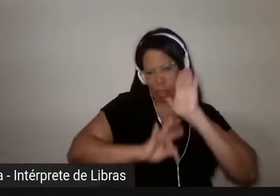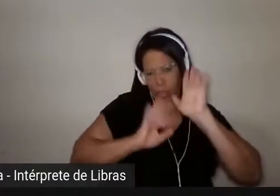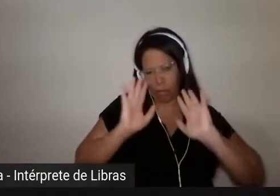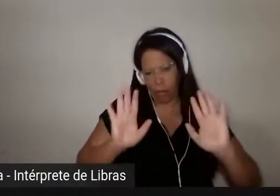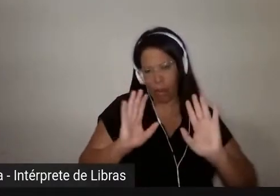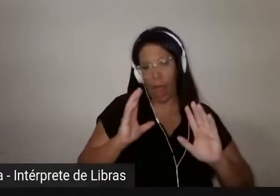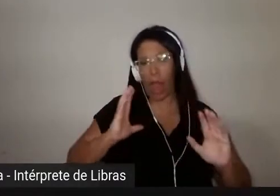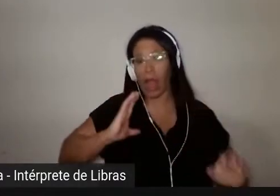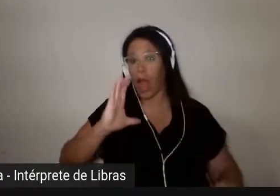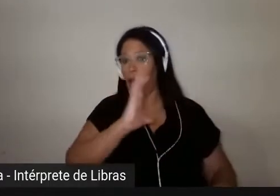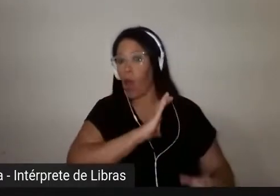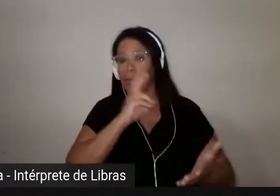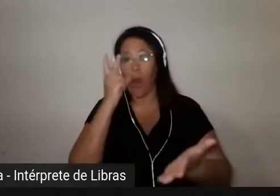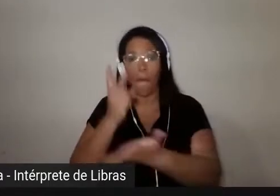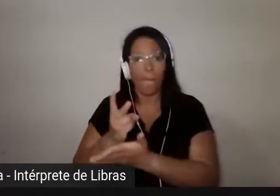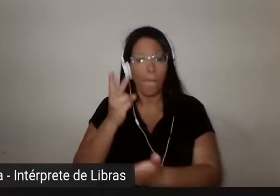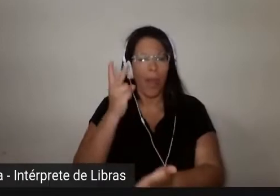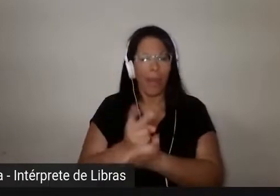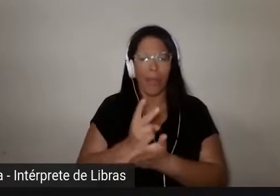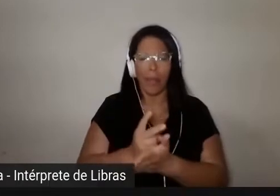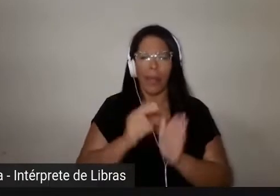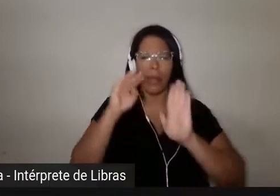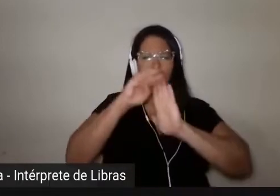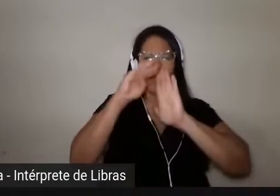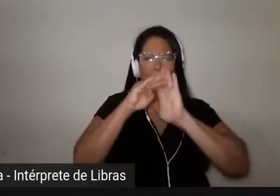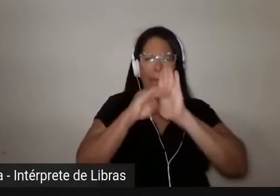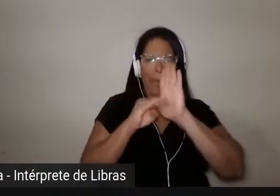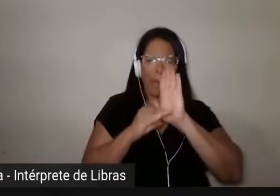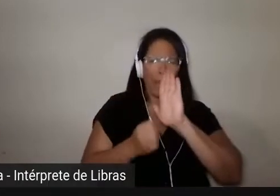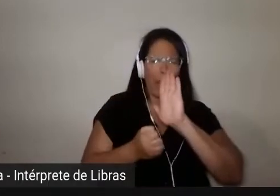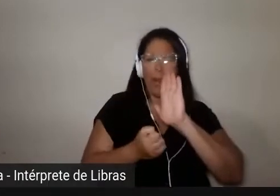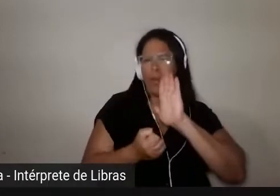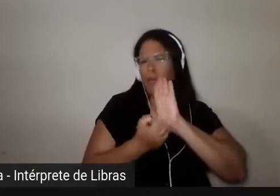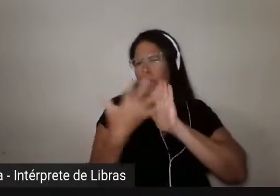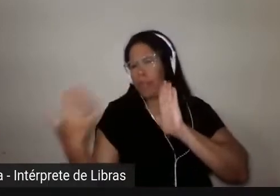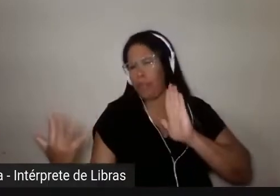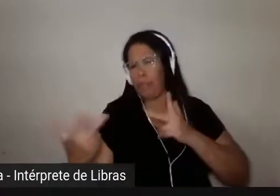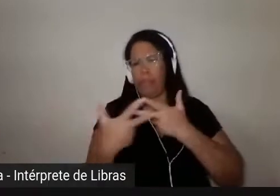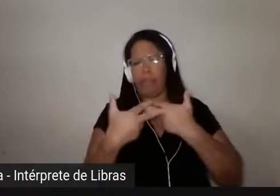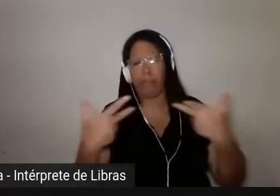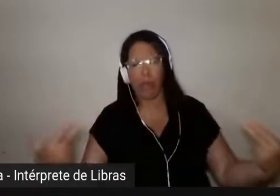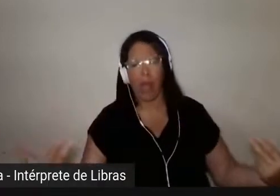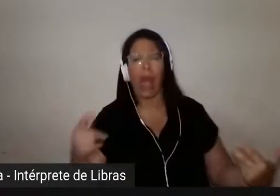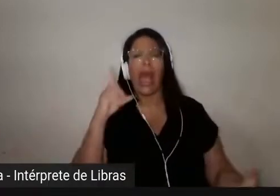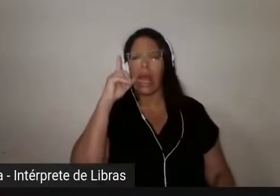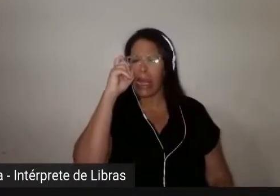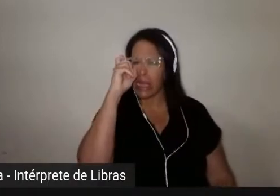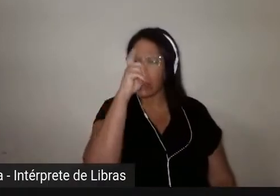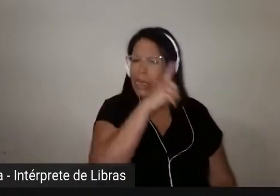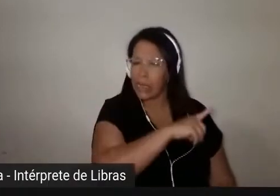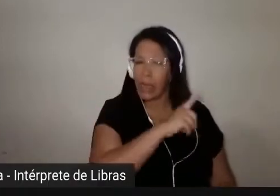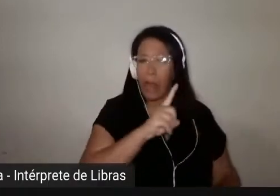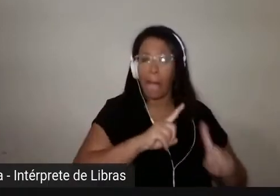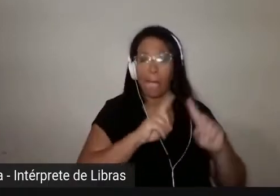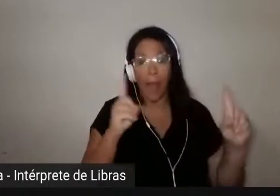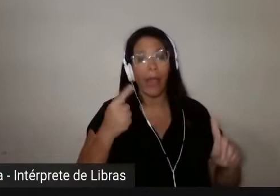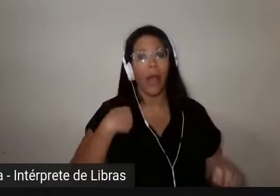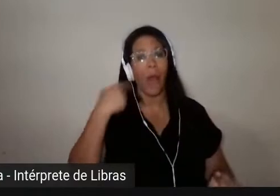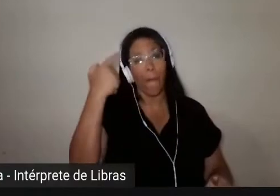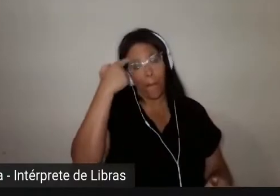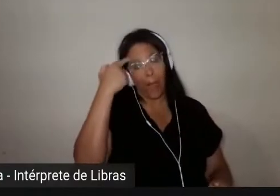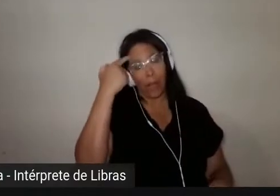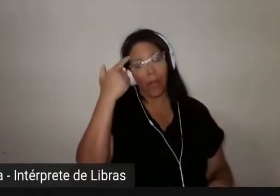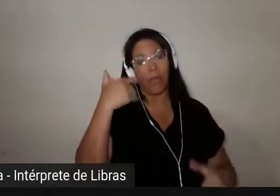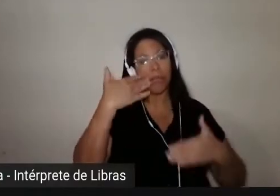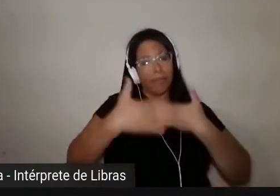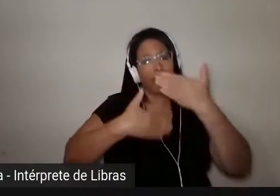Nas comissões permanentes, que geralmente as pautas são maiores, isso é realmente um pouco mais difícil. Mas eu acredito que para facilitar o processo, é